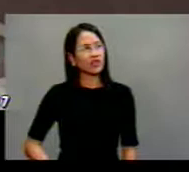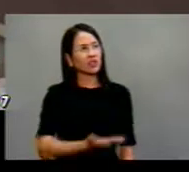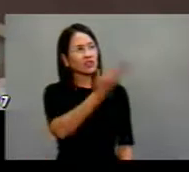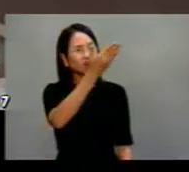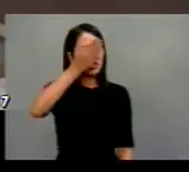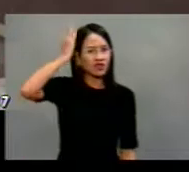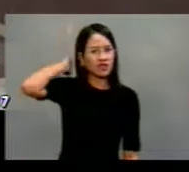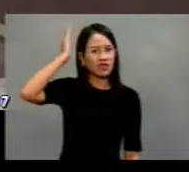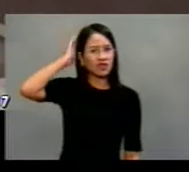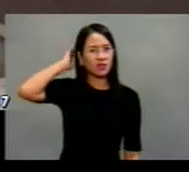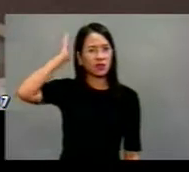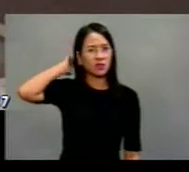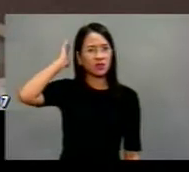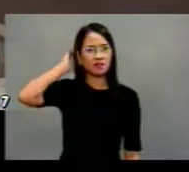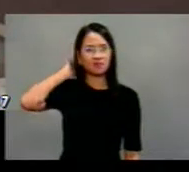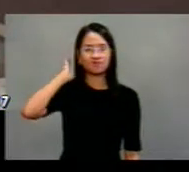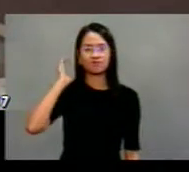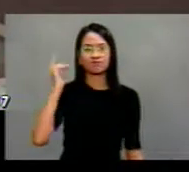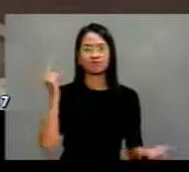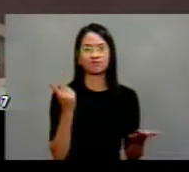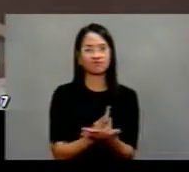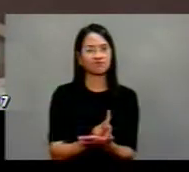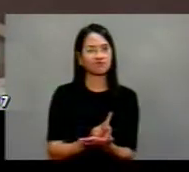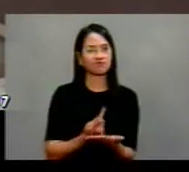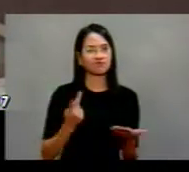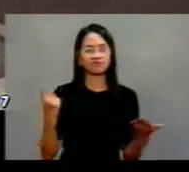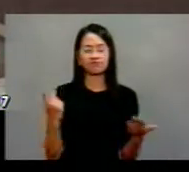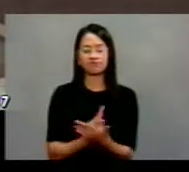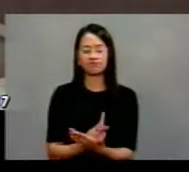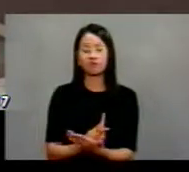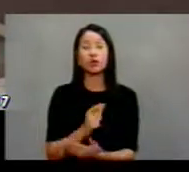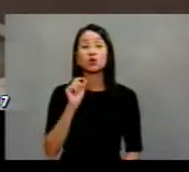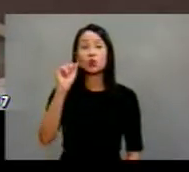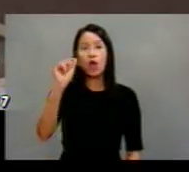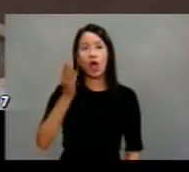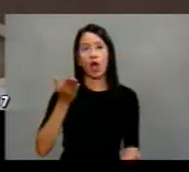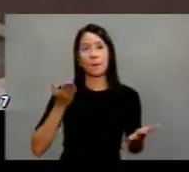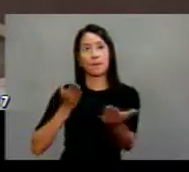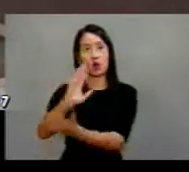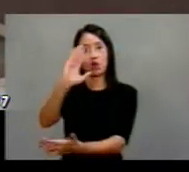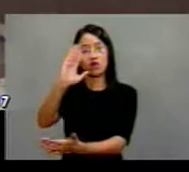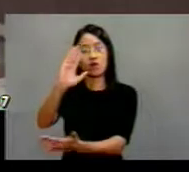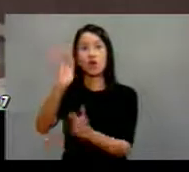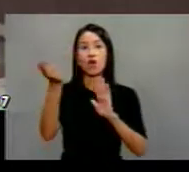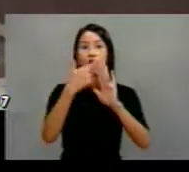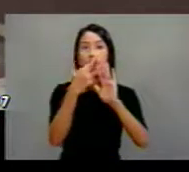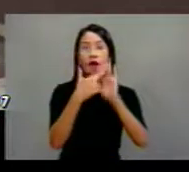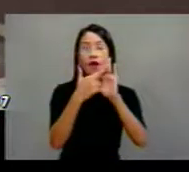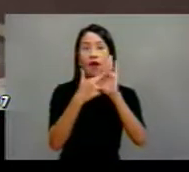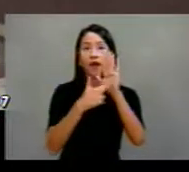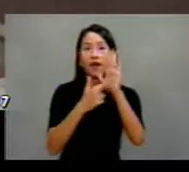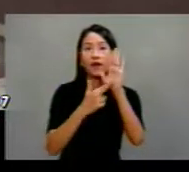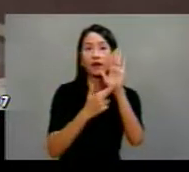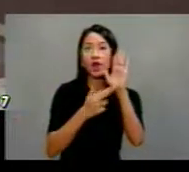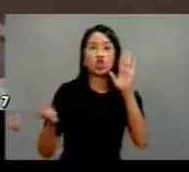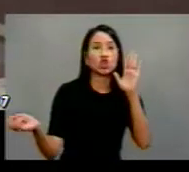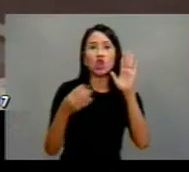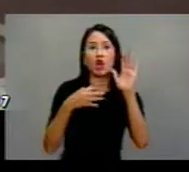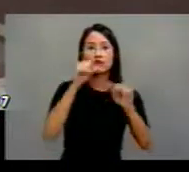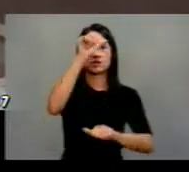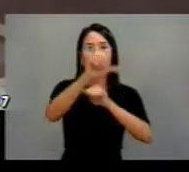ilegítimo de Temer, que é a aprovação de uma reforma trabalhista que